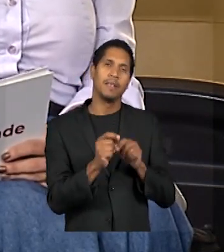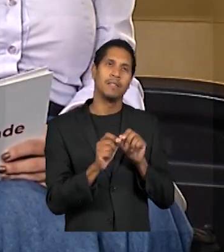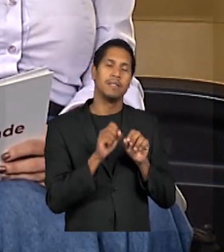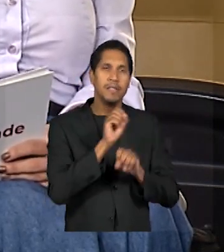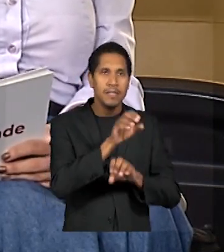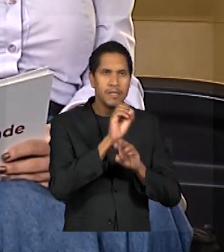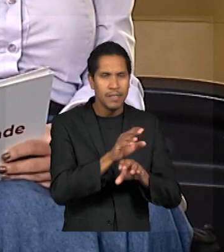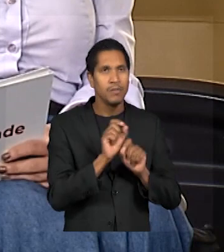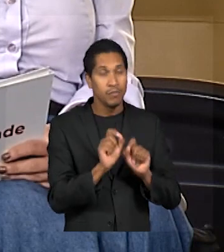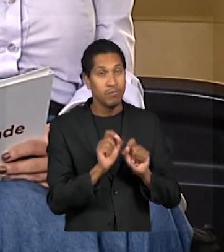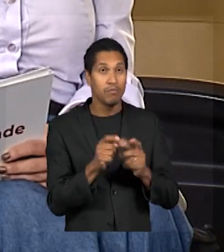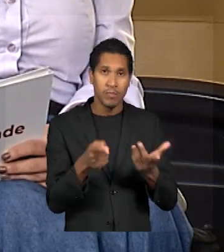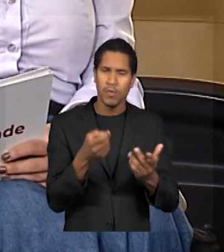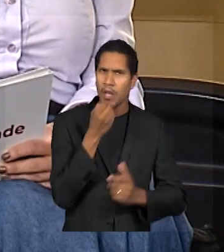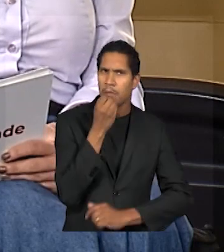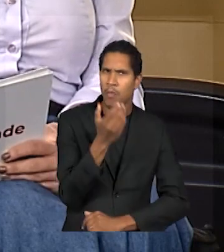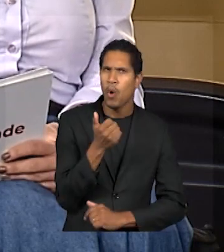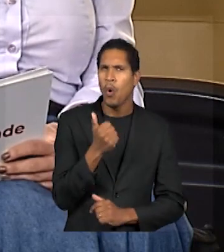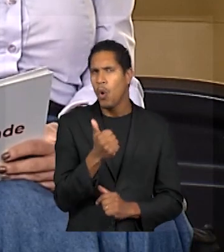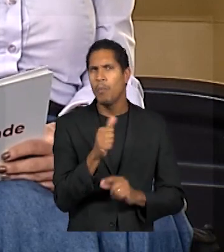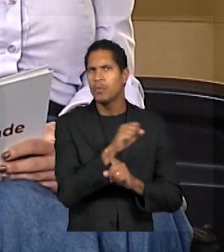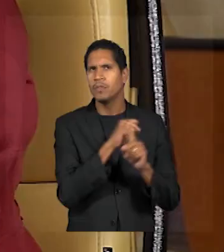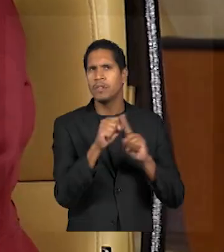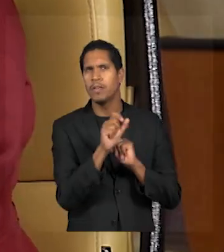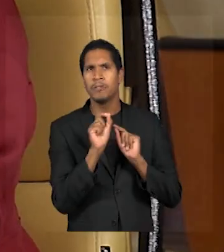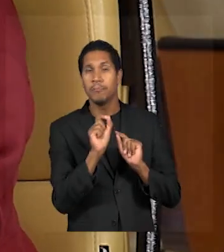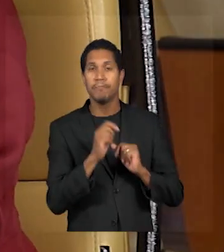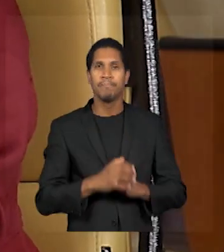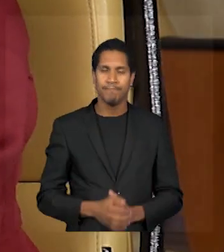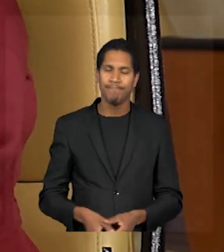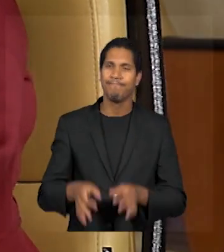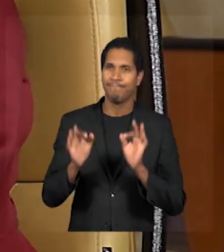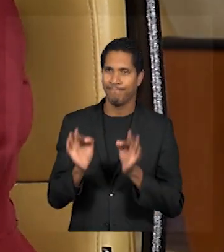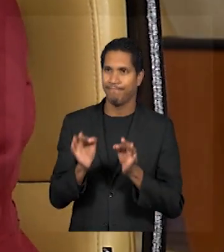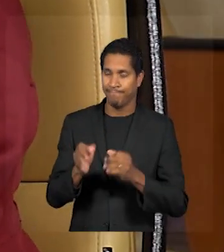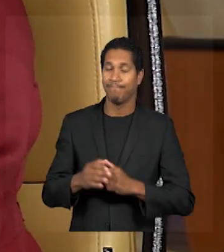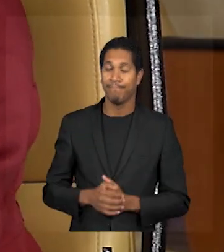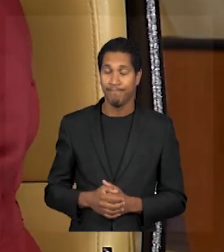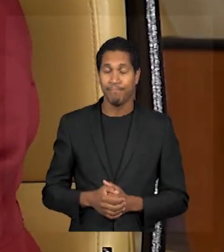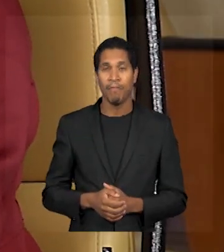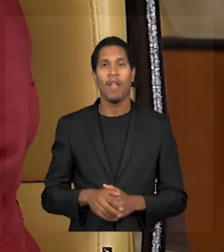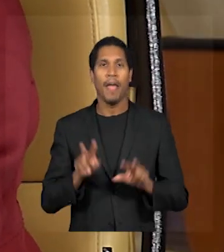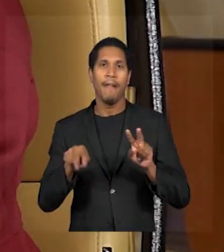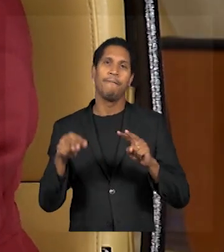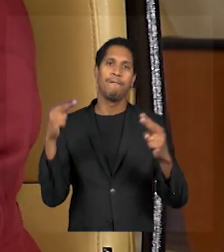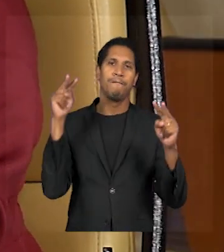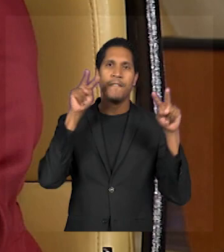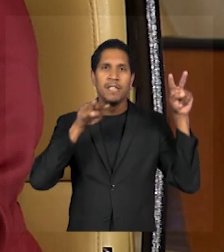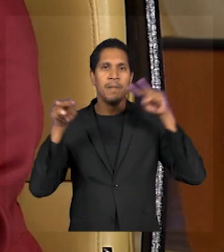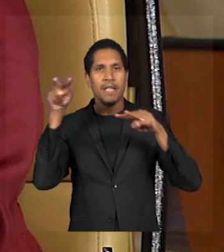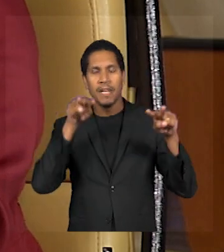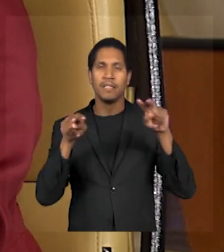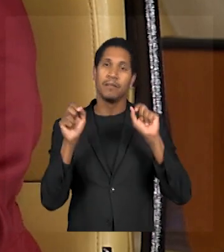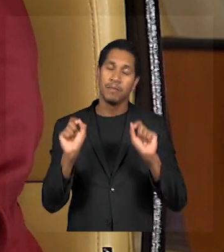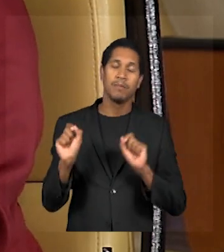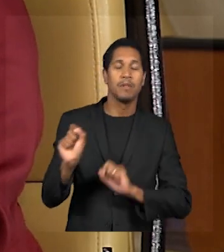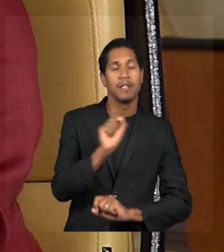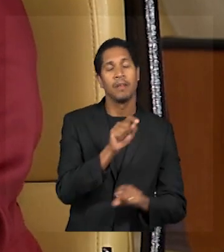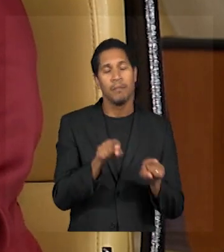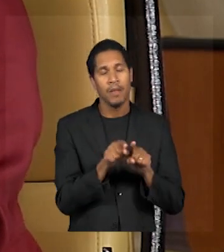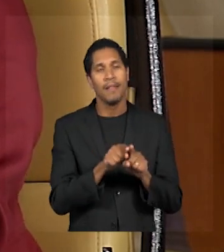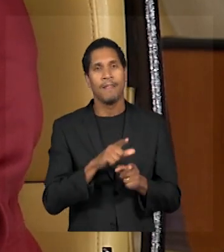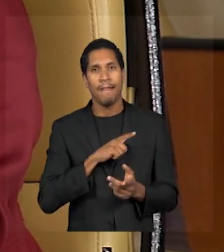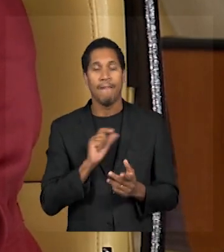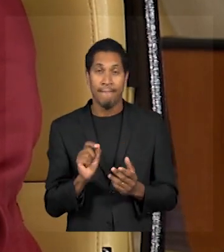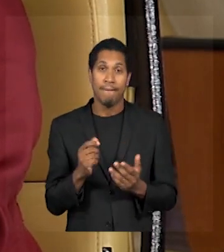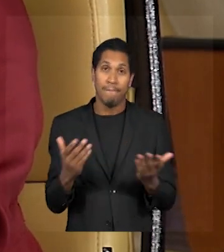uma representatividade boa para a sociedade? Perfeitamente. É visibilidade. Nós precisamos que cada vez